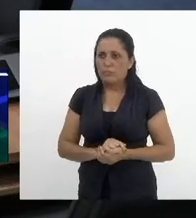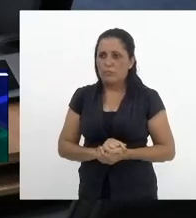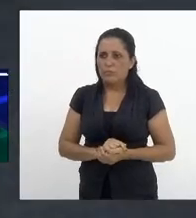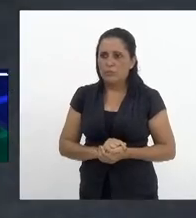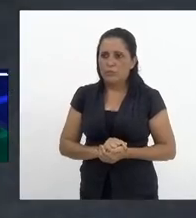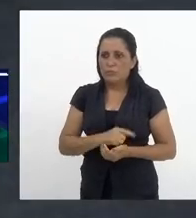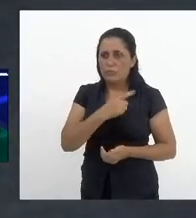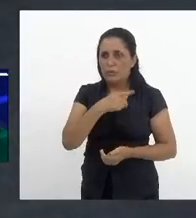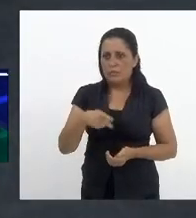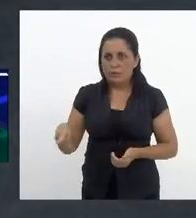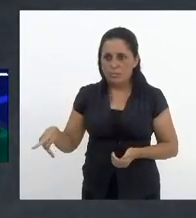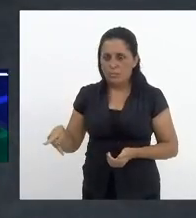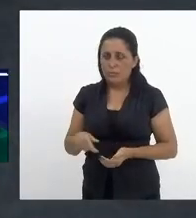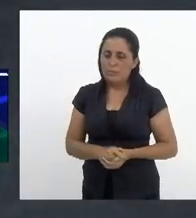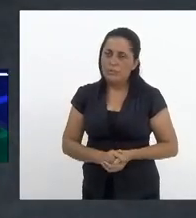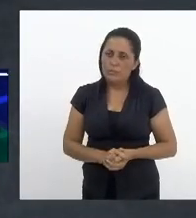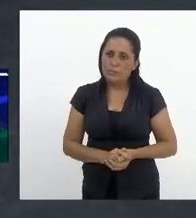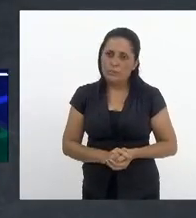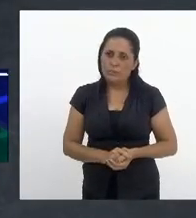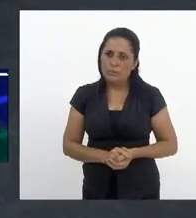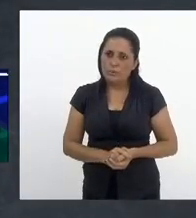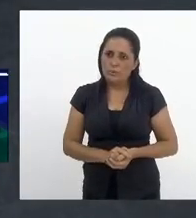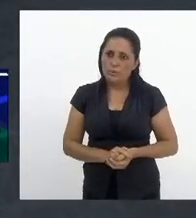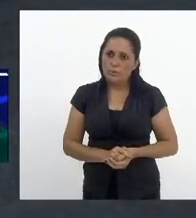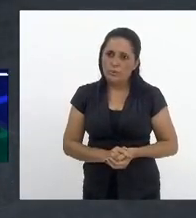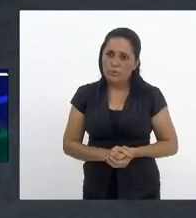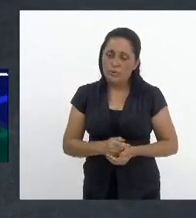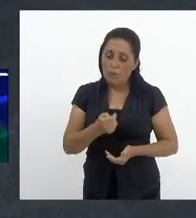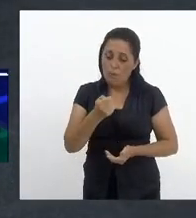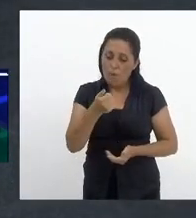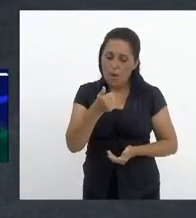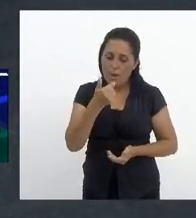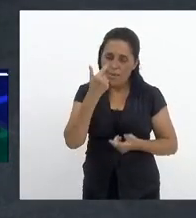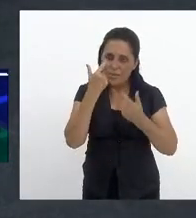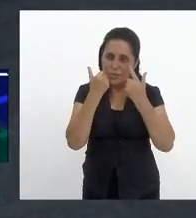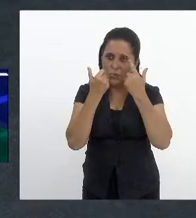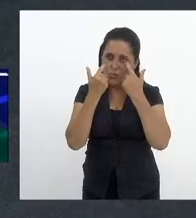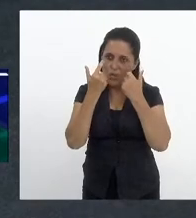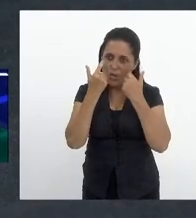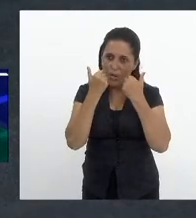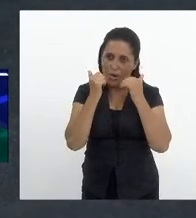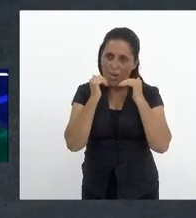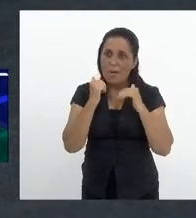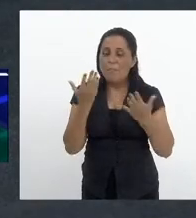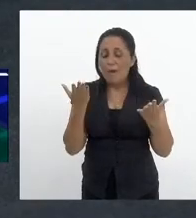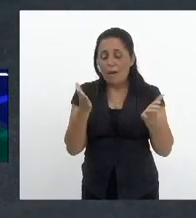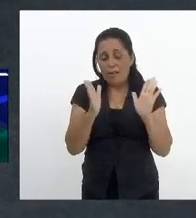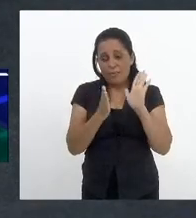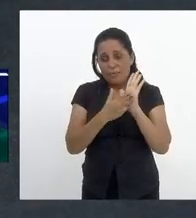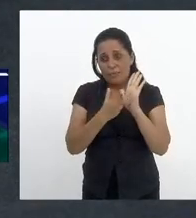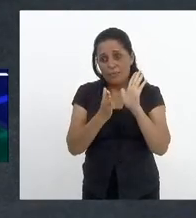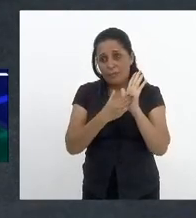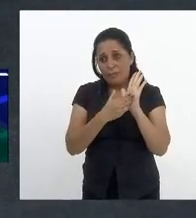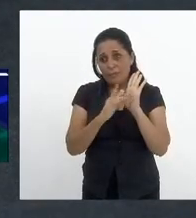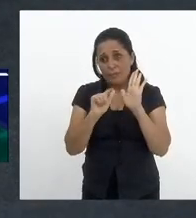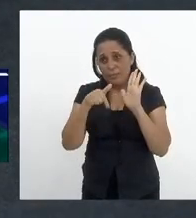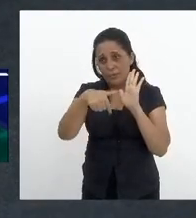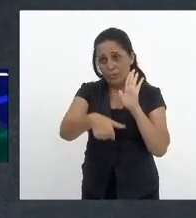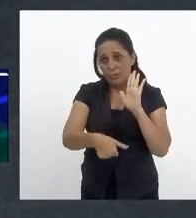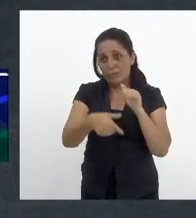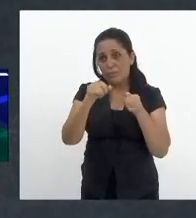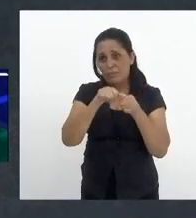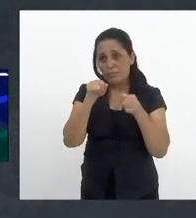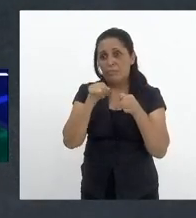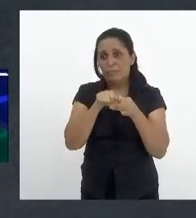Senhor presidente, quase chorando, mas acordo é para ser cumprido, acordo é para